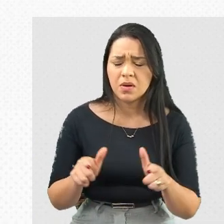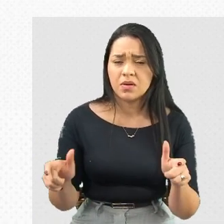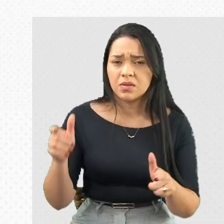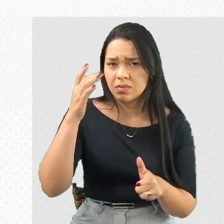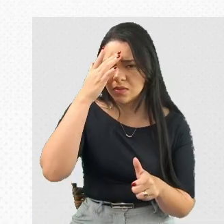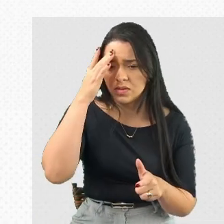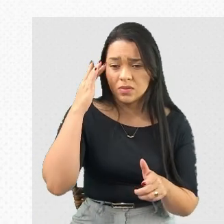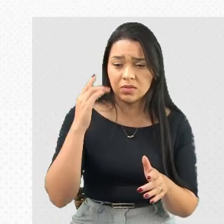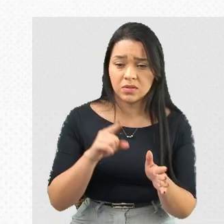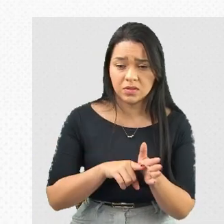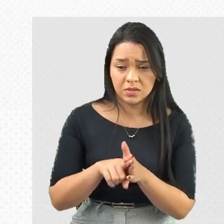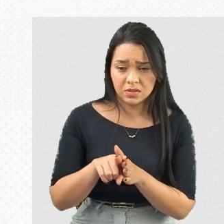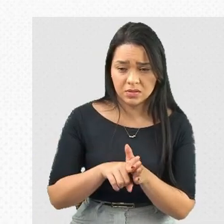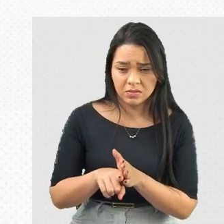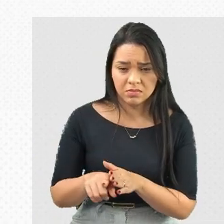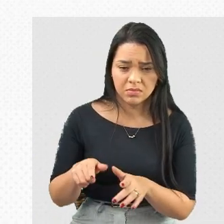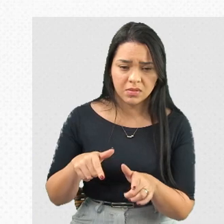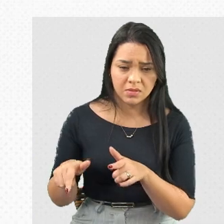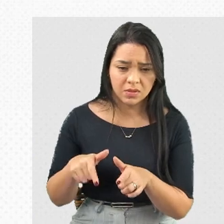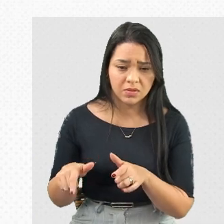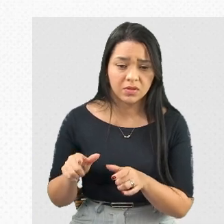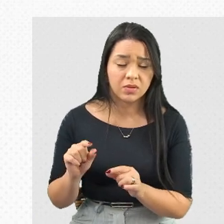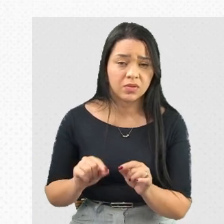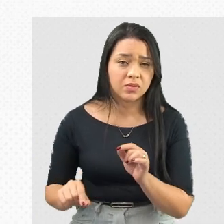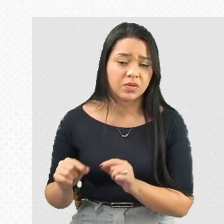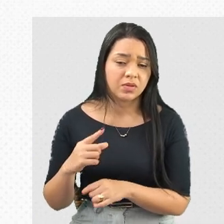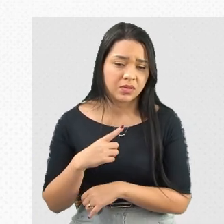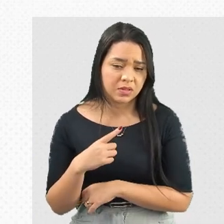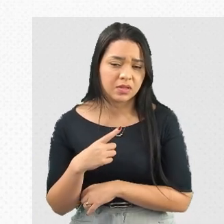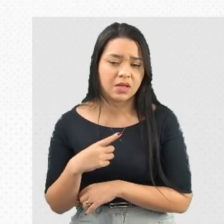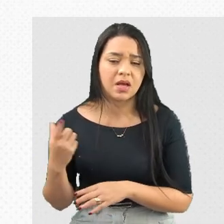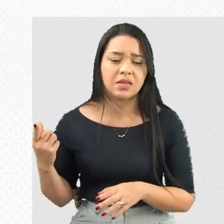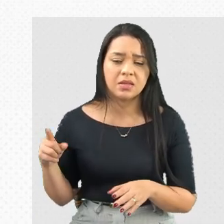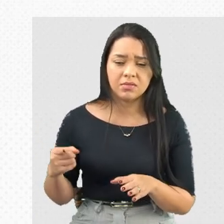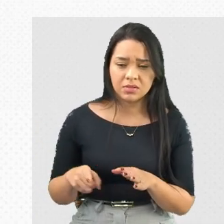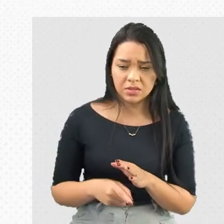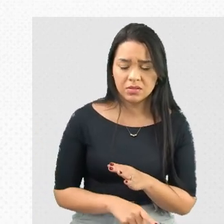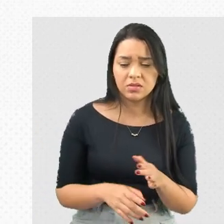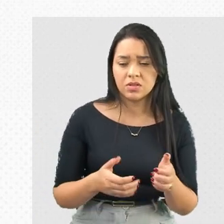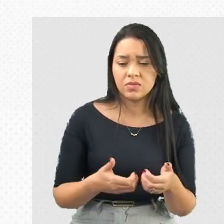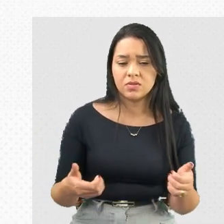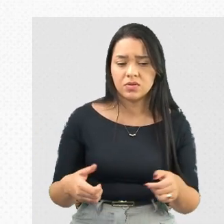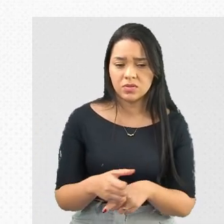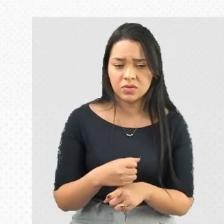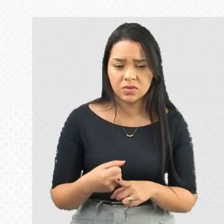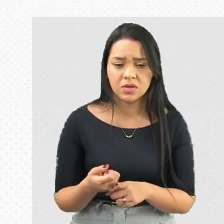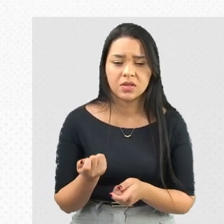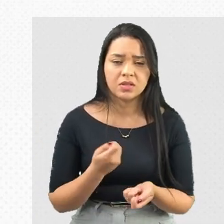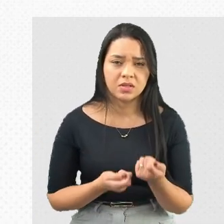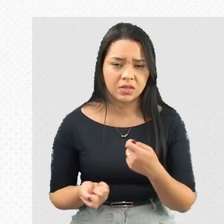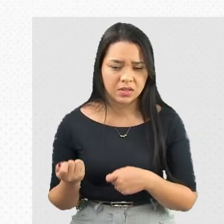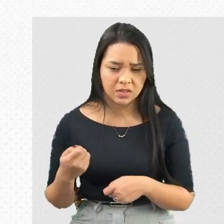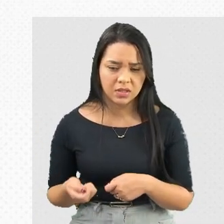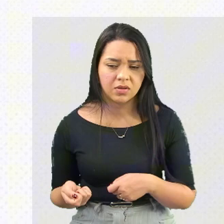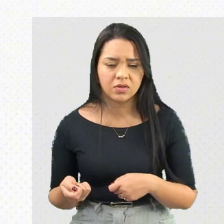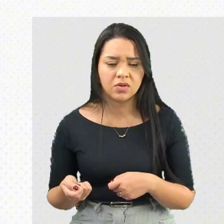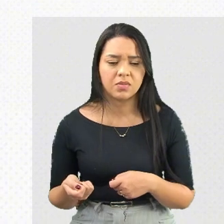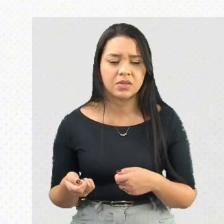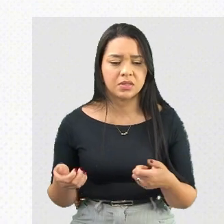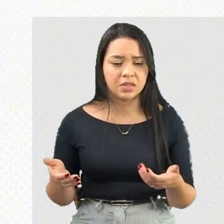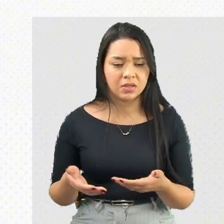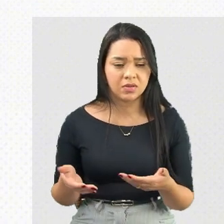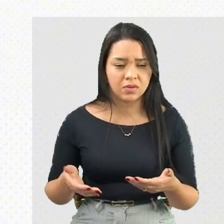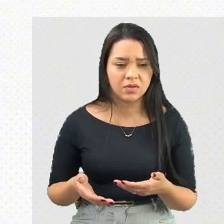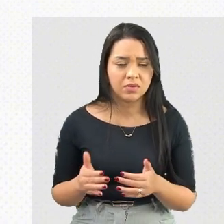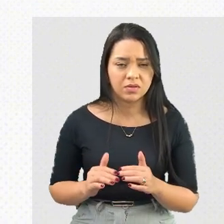maior exploração dos trabalhadores em condições precárias e à intensificação das divisões sociais e econômicas, mas agora